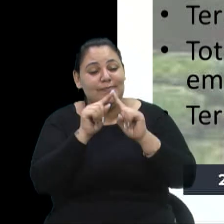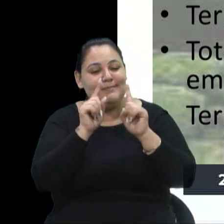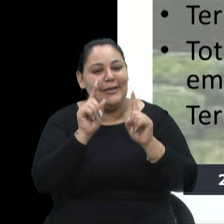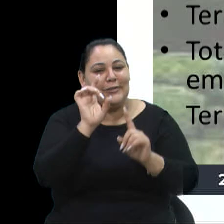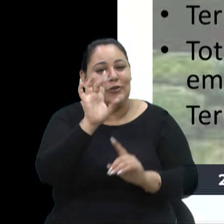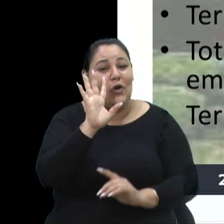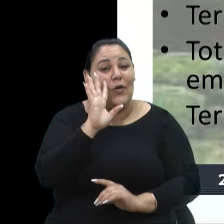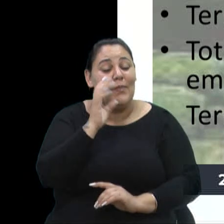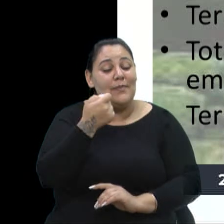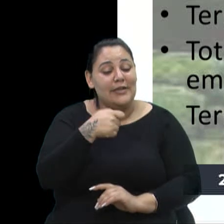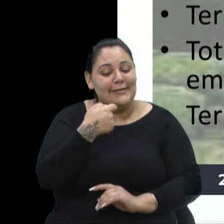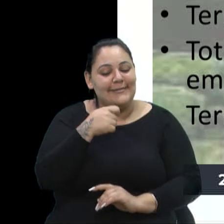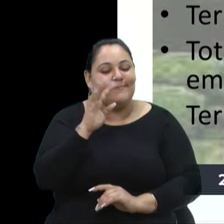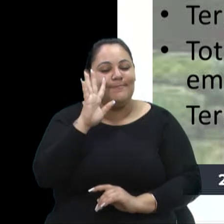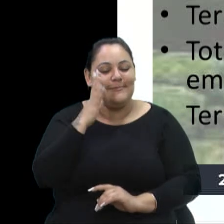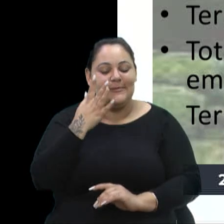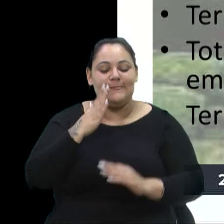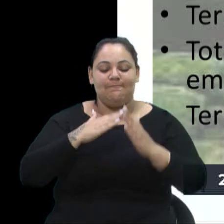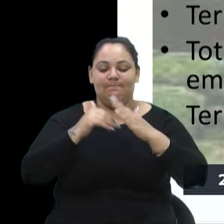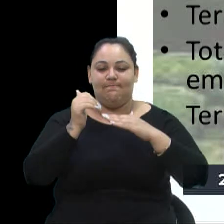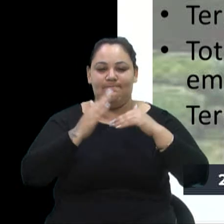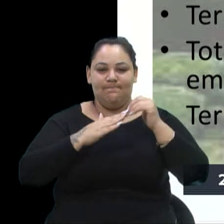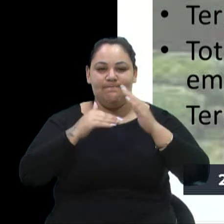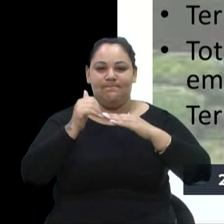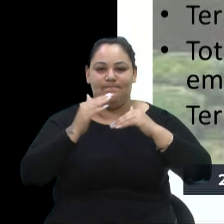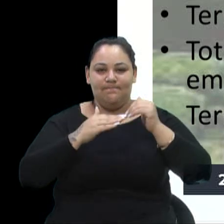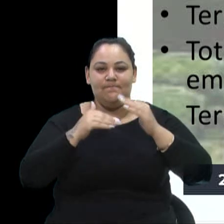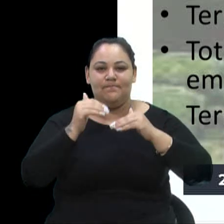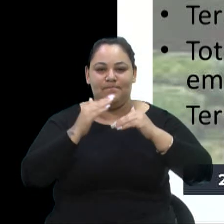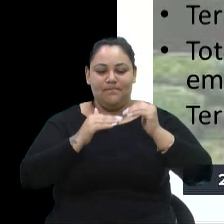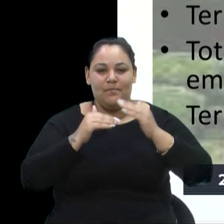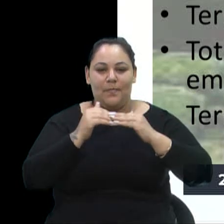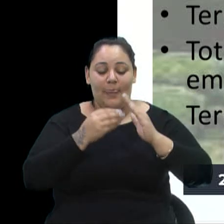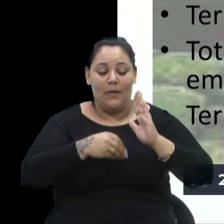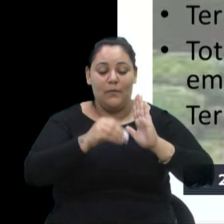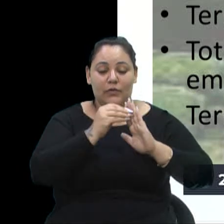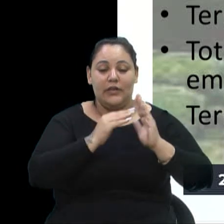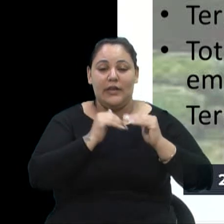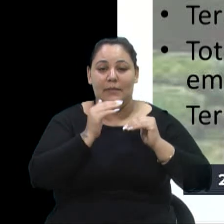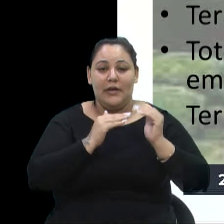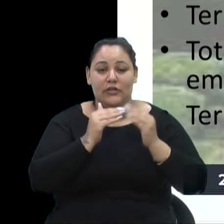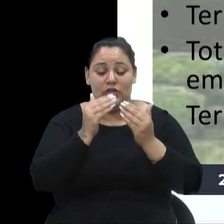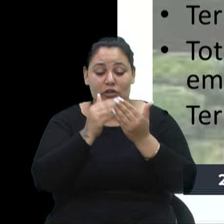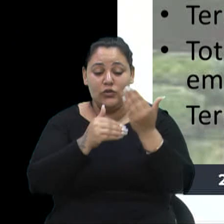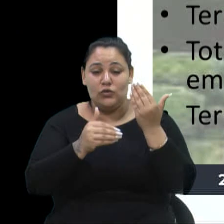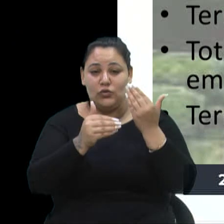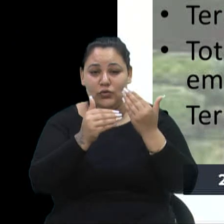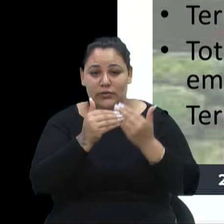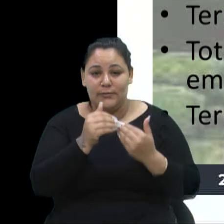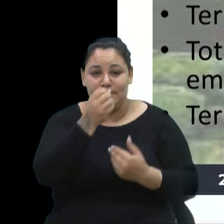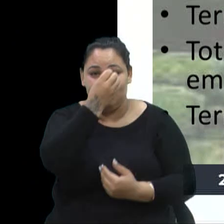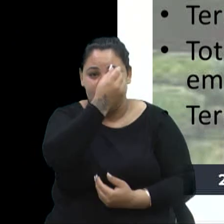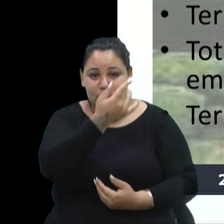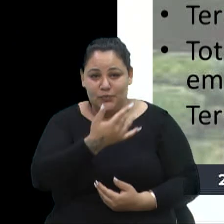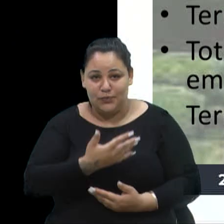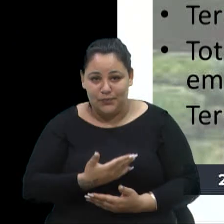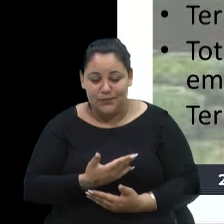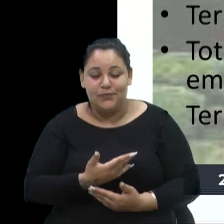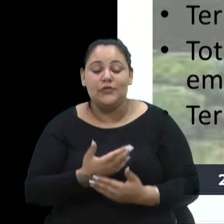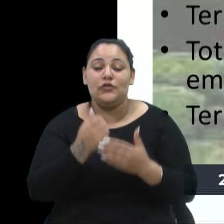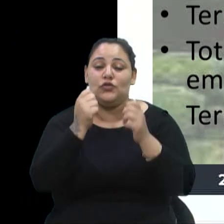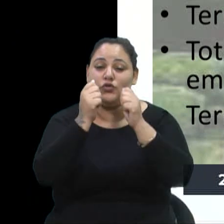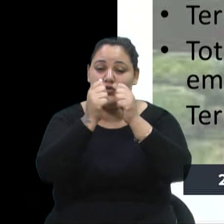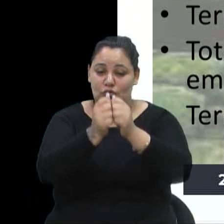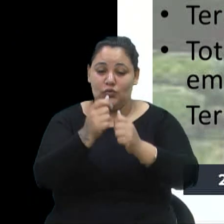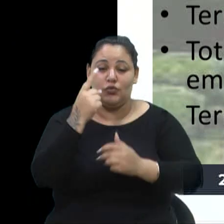na prática, e serem implementadas na prática todas essas questões, juntamente com